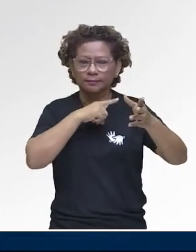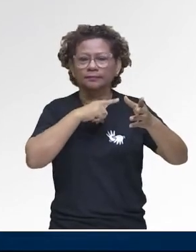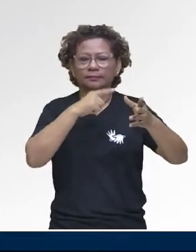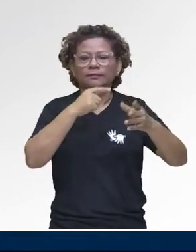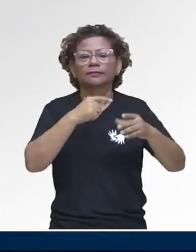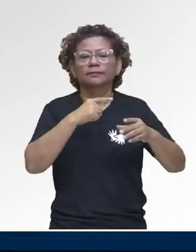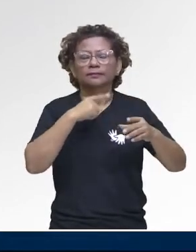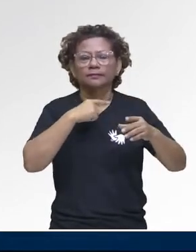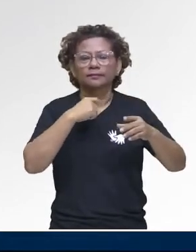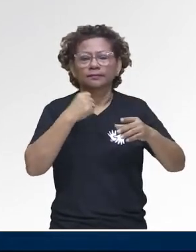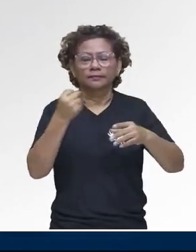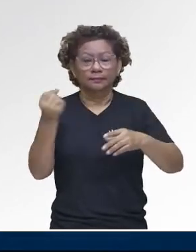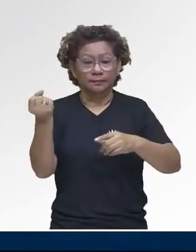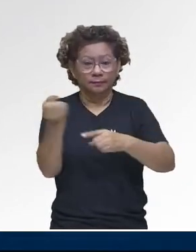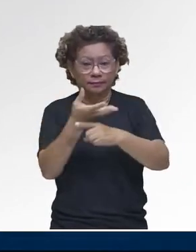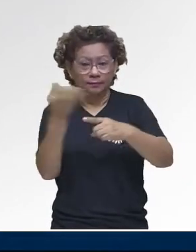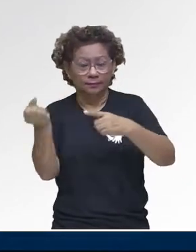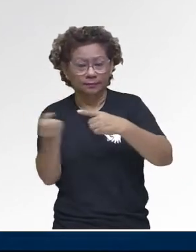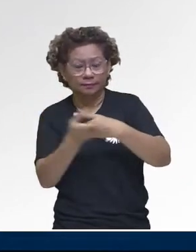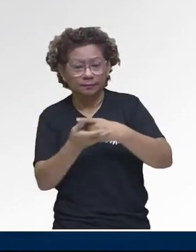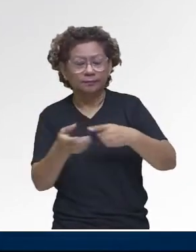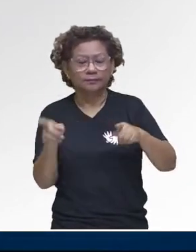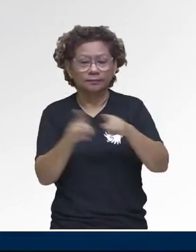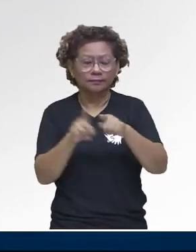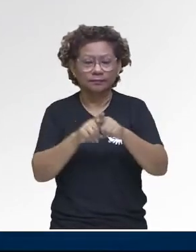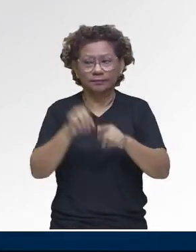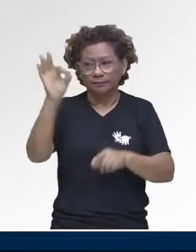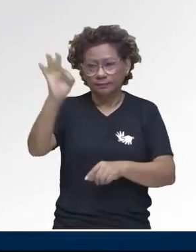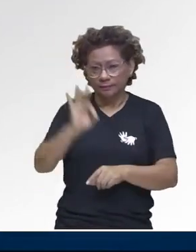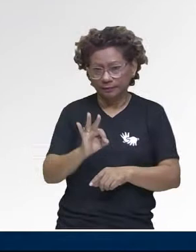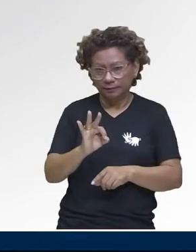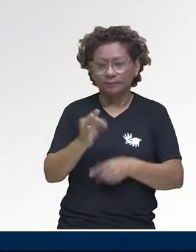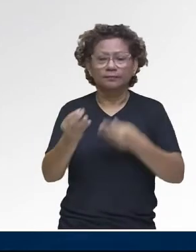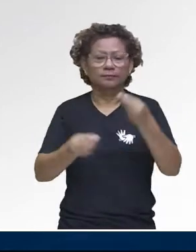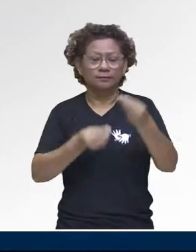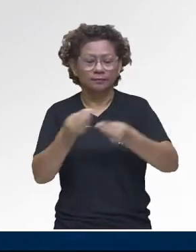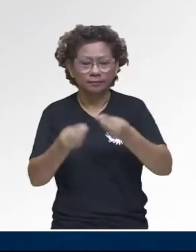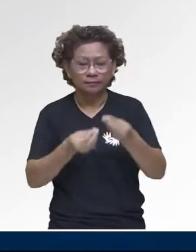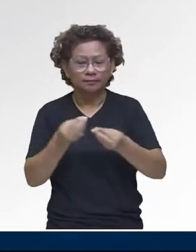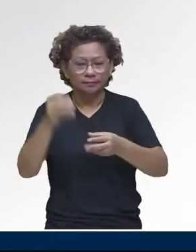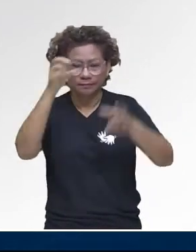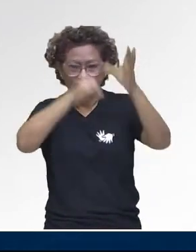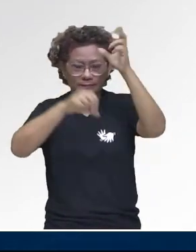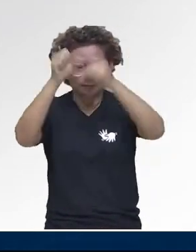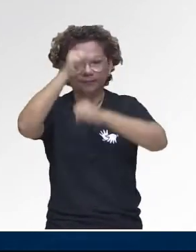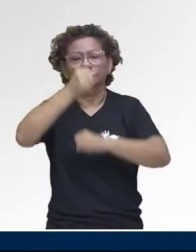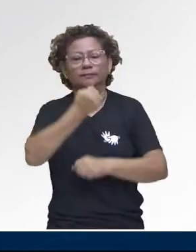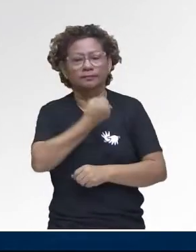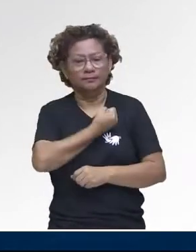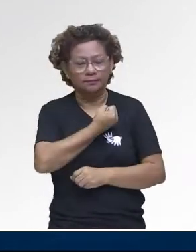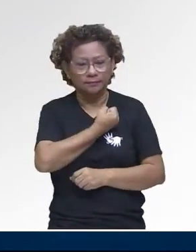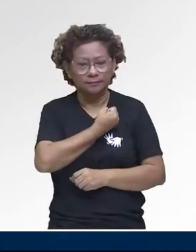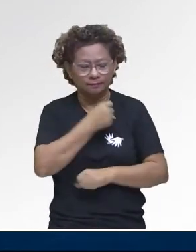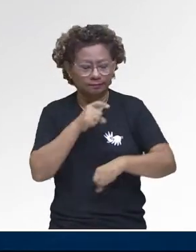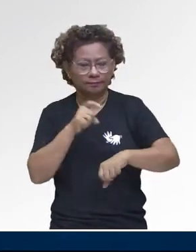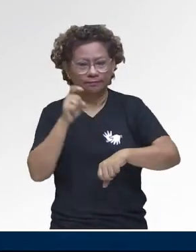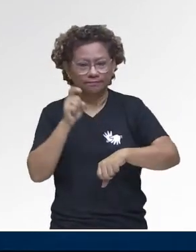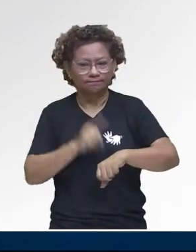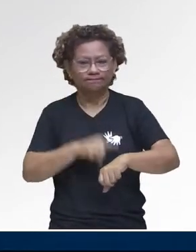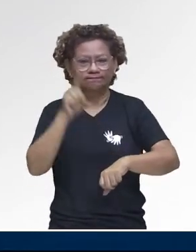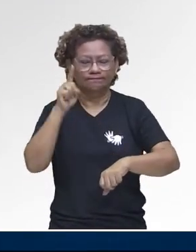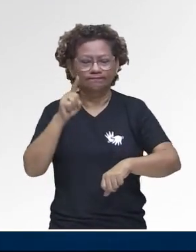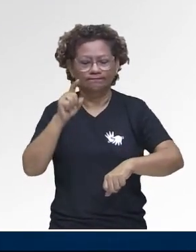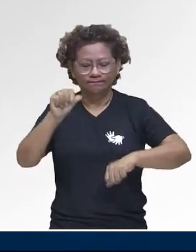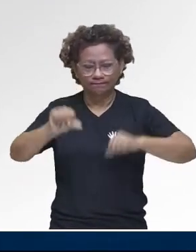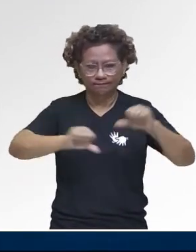porcentagem. Então, nós vimos a possibilidade de converter, brincar com esses diferentes números no momento da sua transformação. Então,